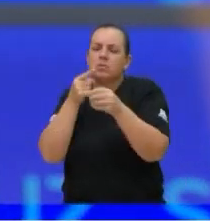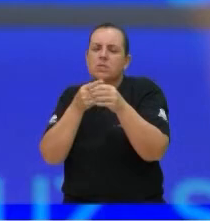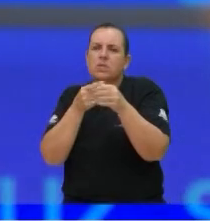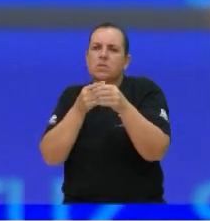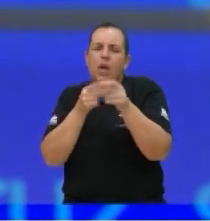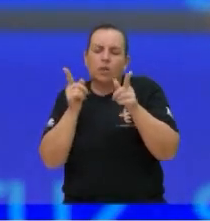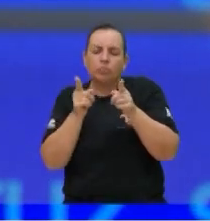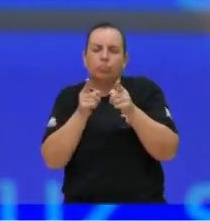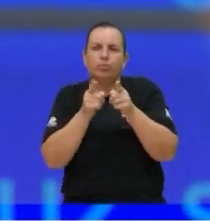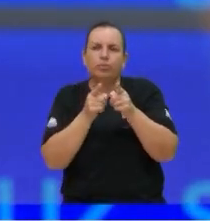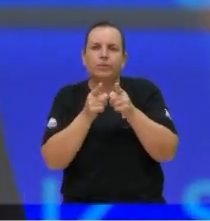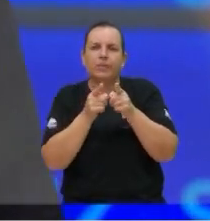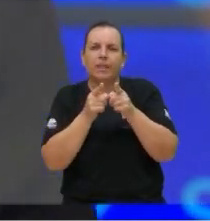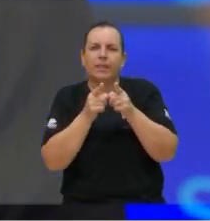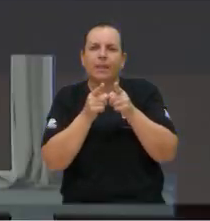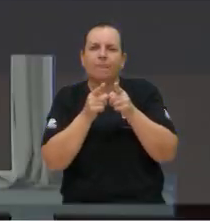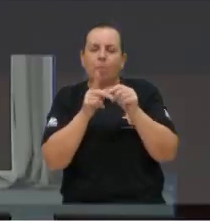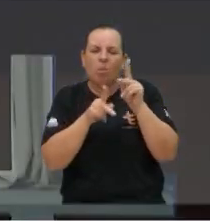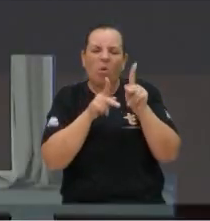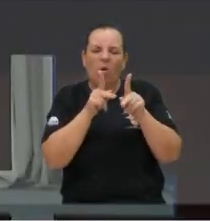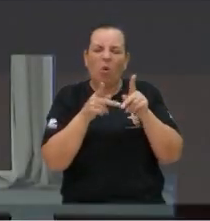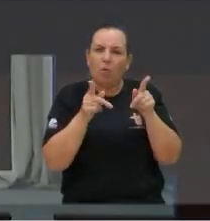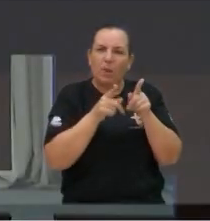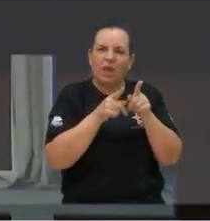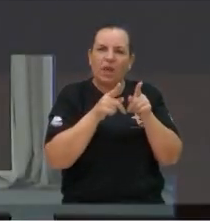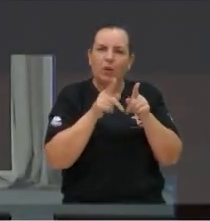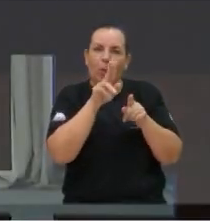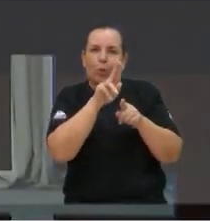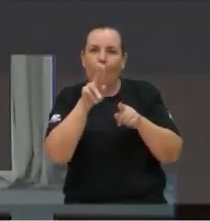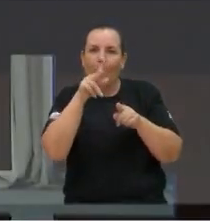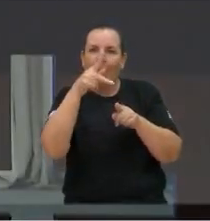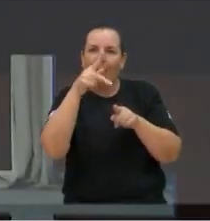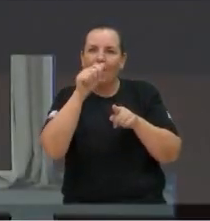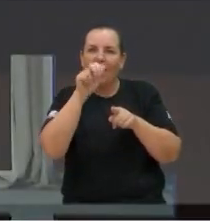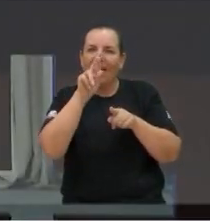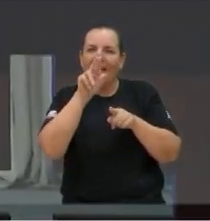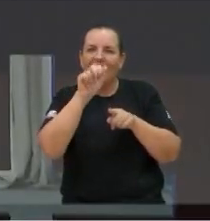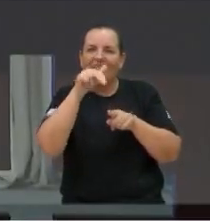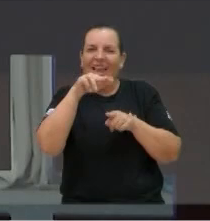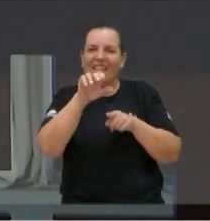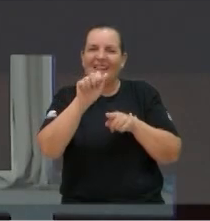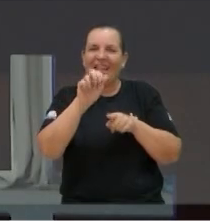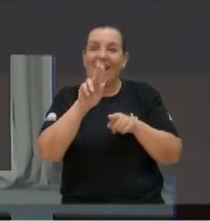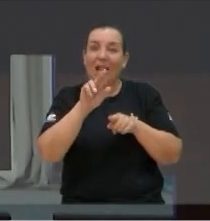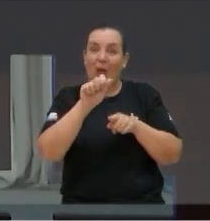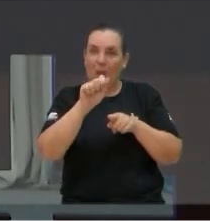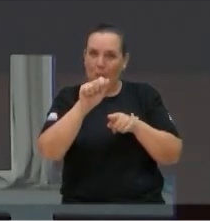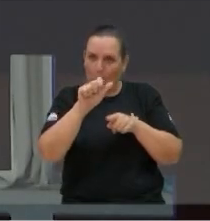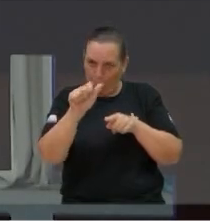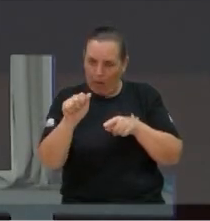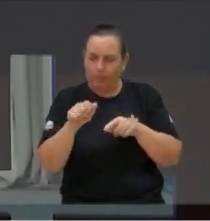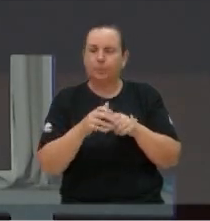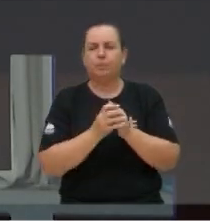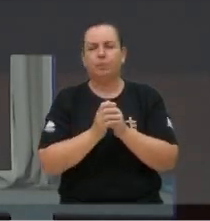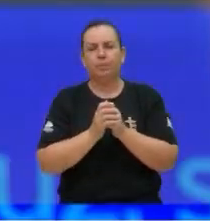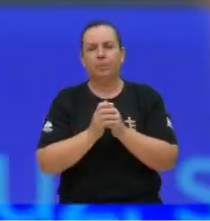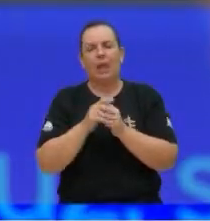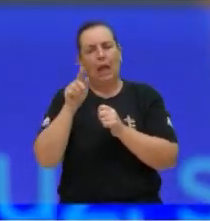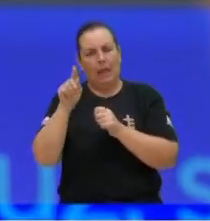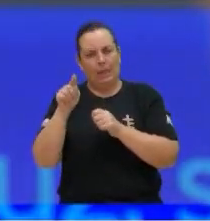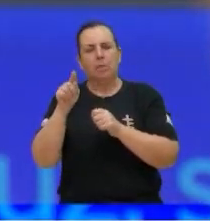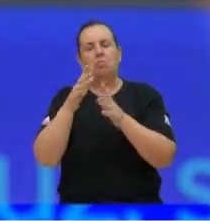povoado ainda, chamado Paranaguá. E ali moravam algumas pessoas no pequeno